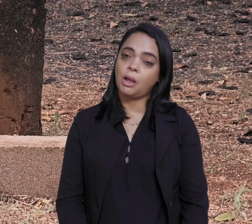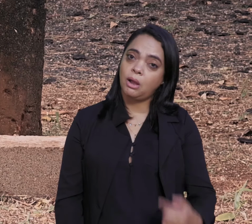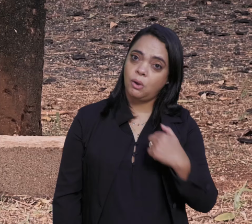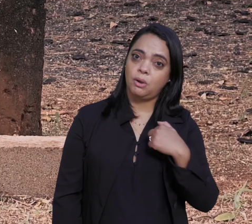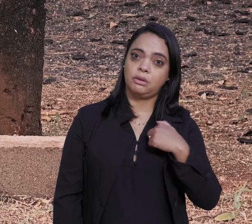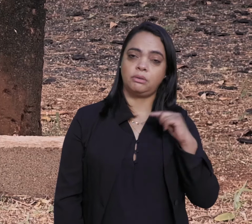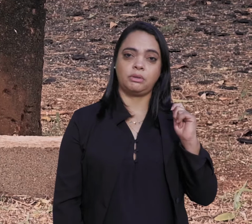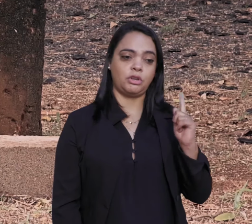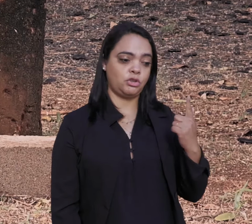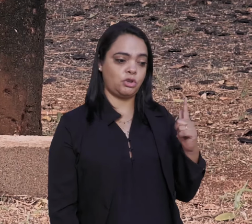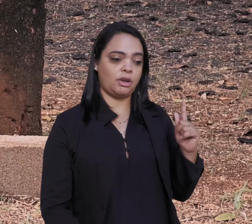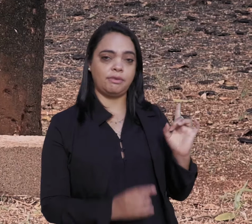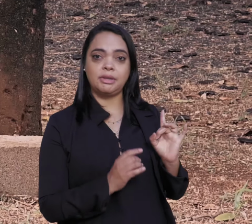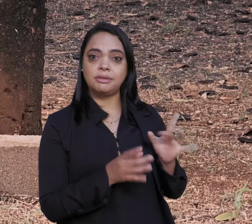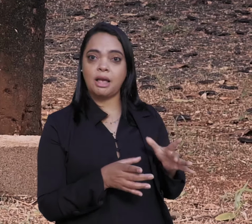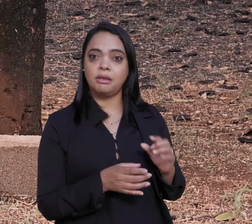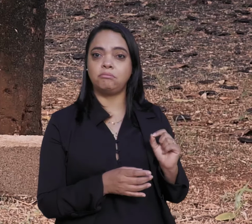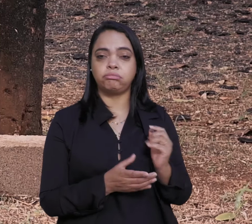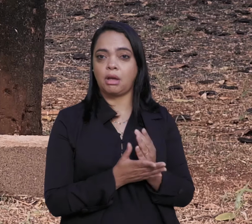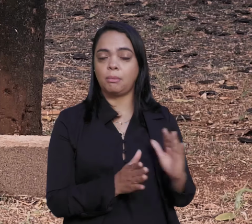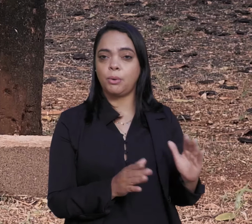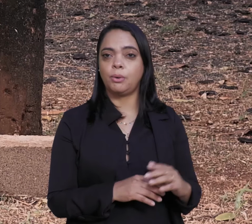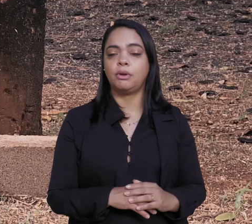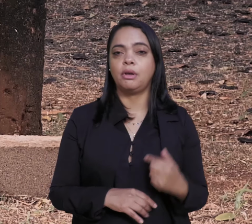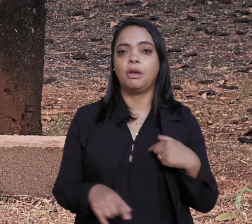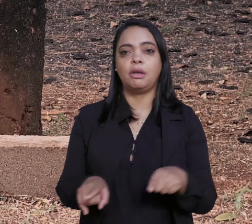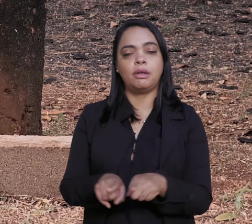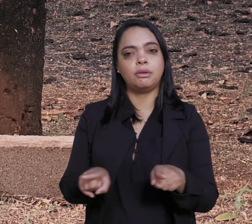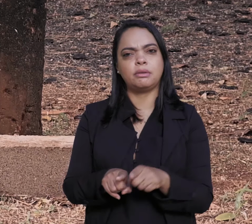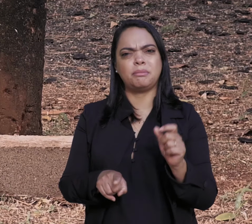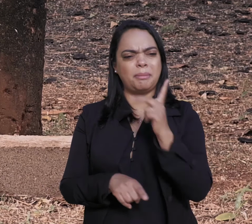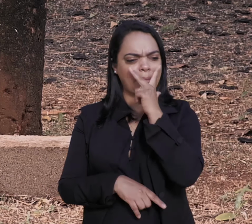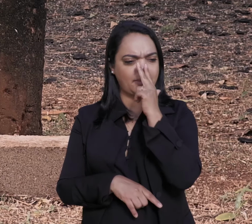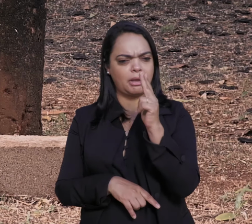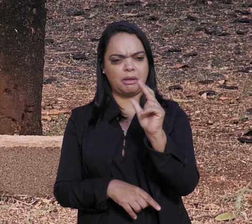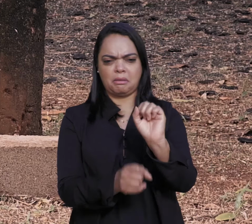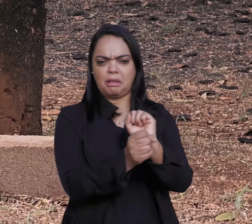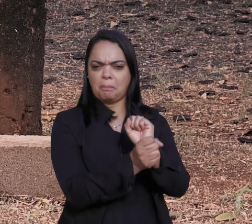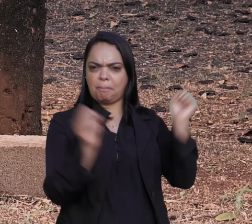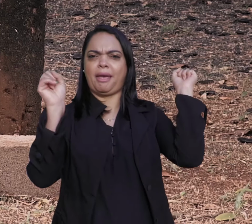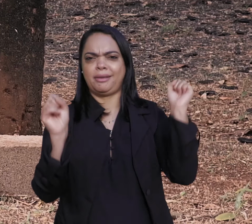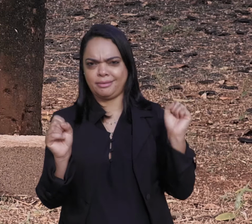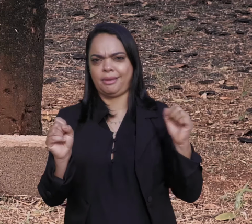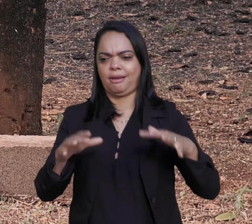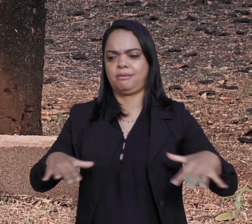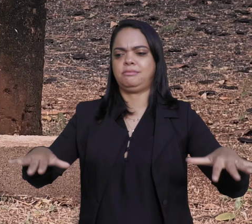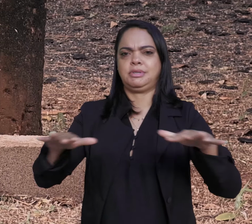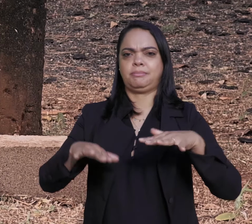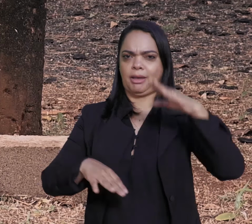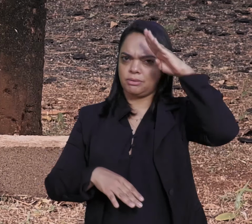E quando eu saio da geografia, eu também acabo rompendo com esse espaço